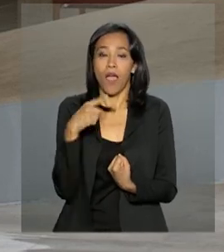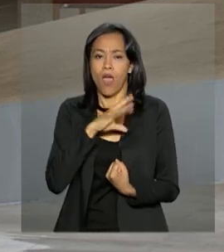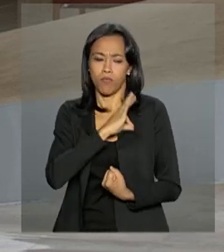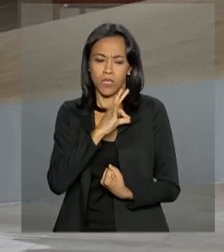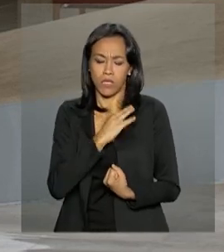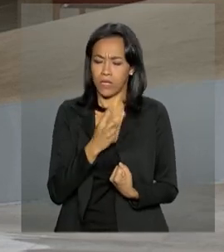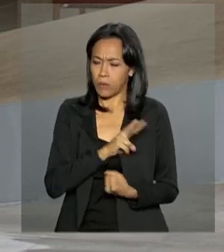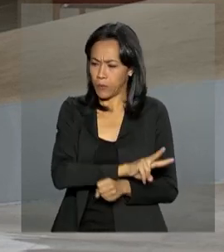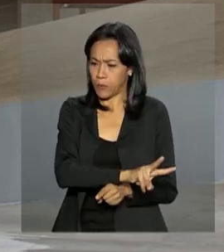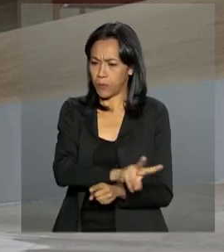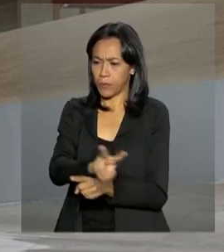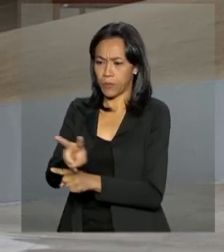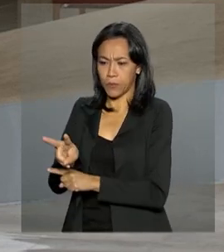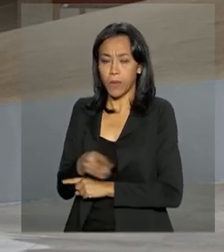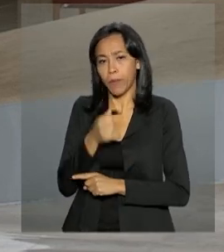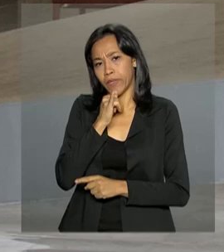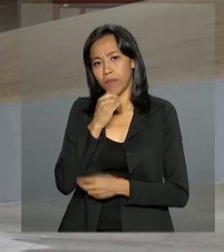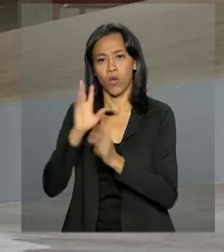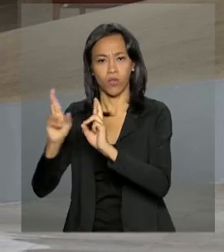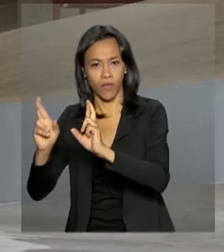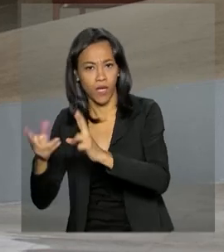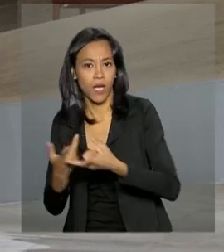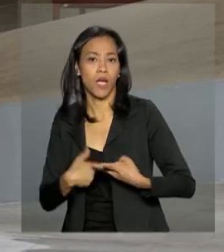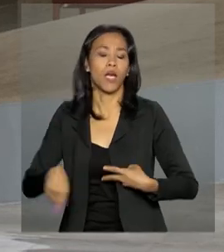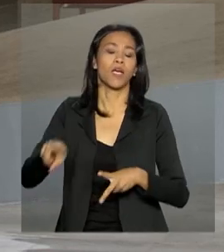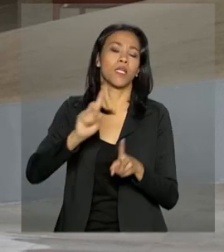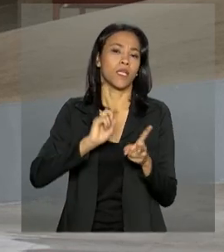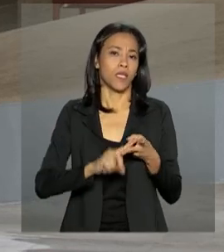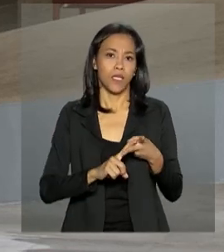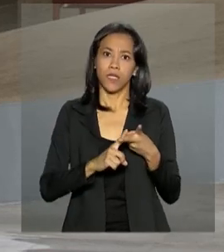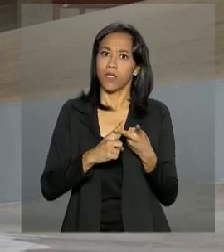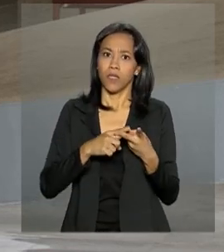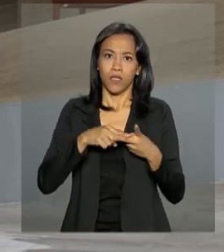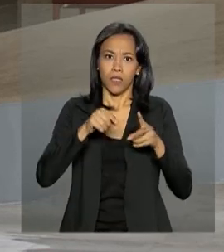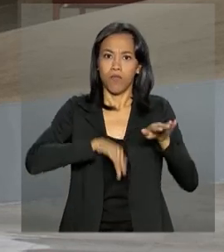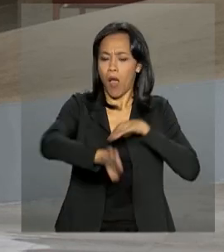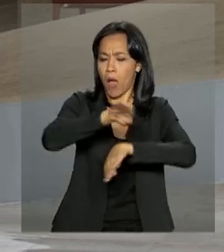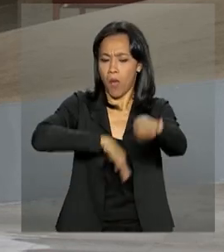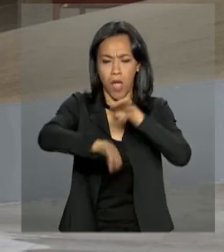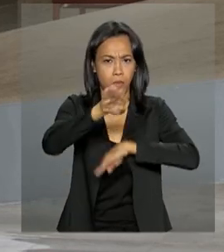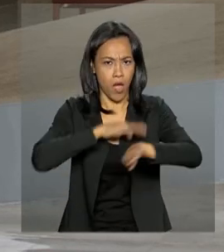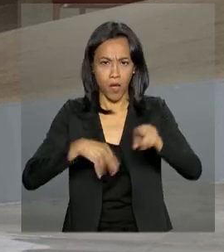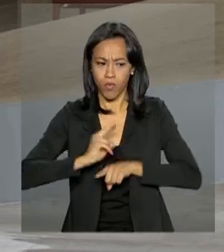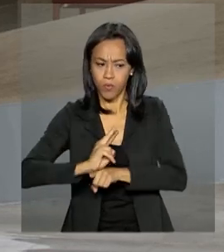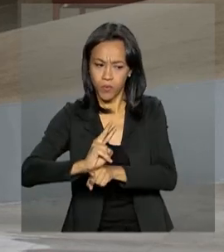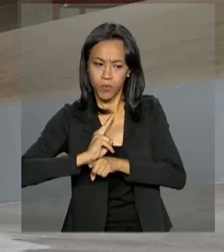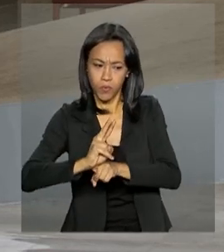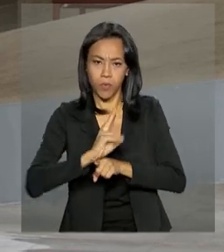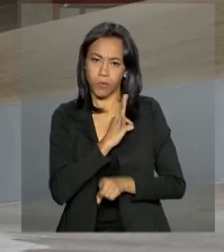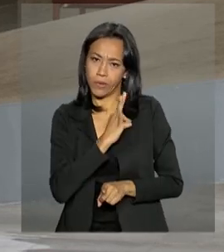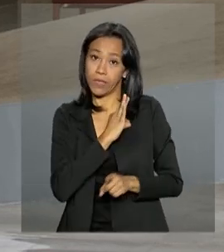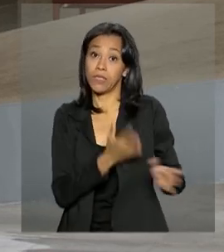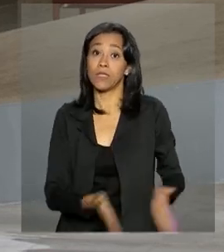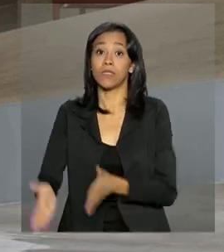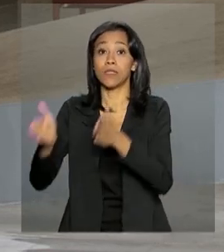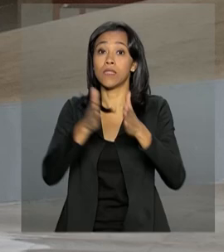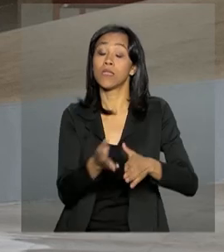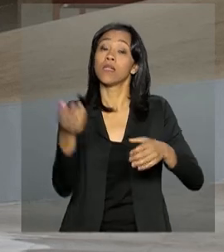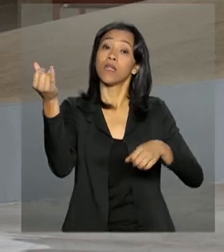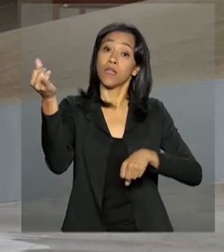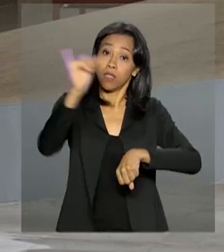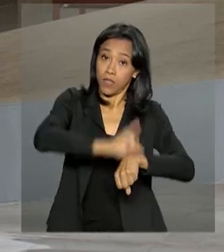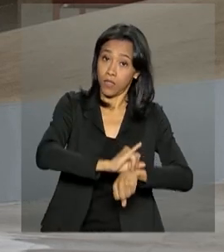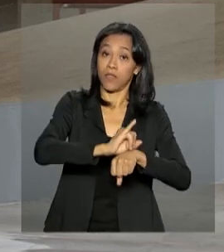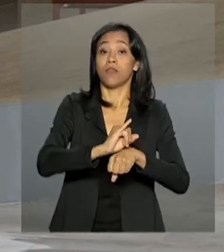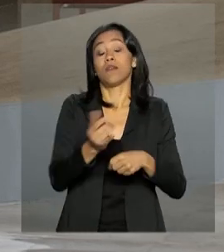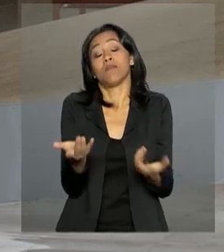locais importantes como terminais rodoviários, vias de grande circulação na região metropolitana de Fortaleza e